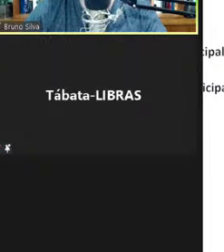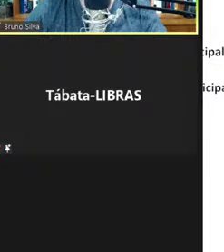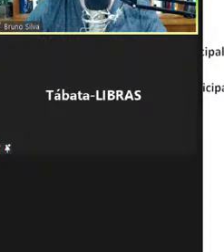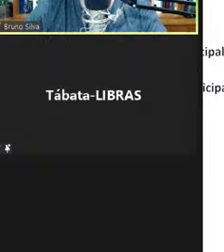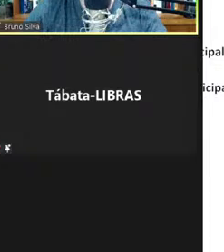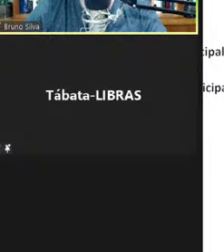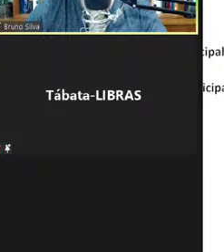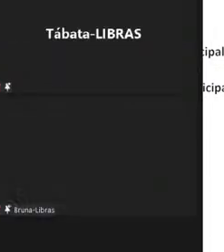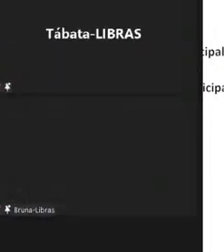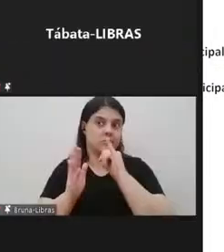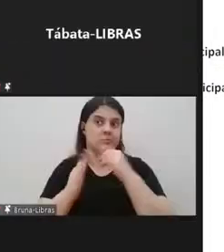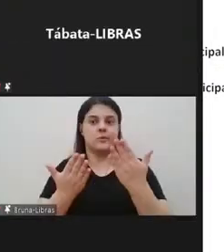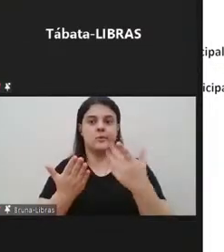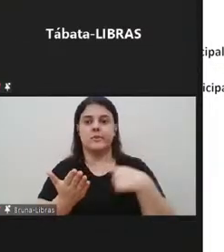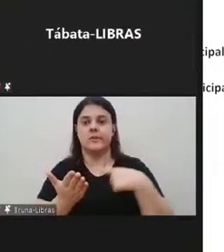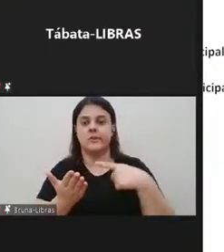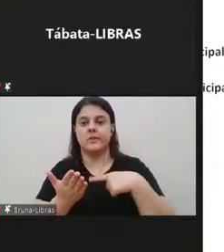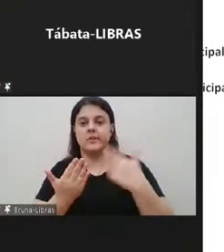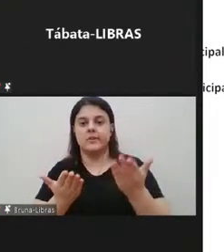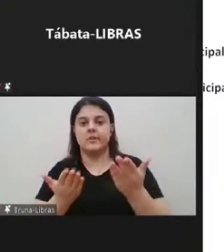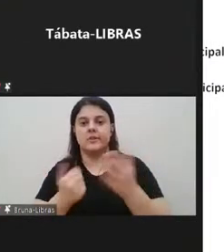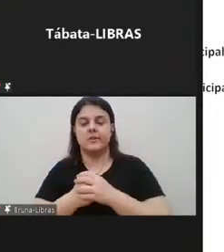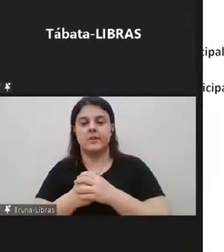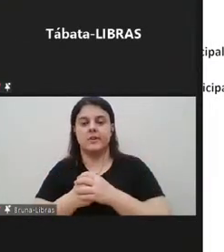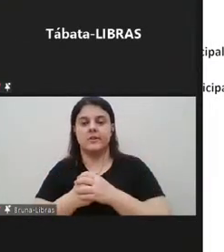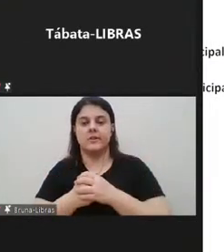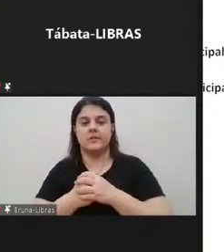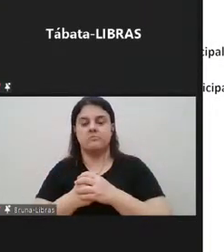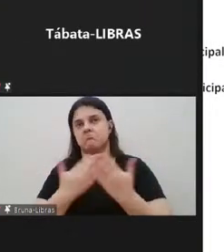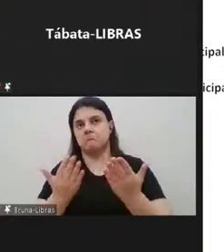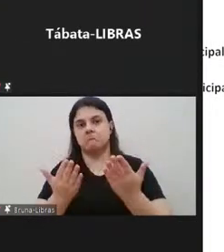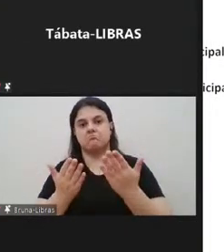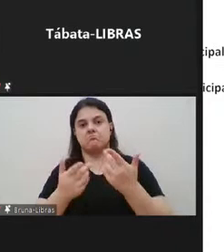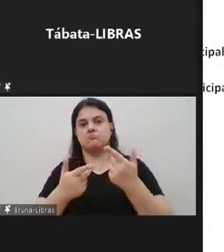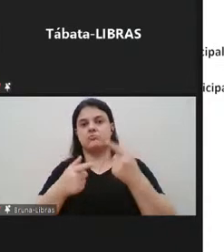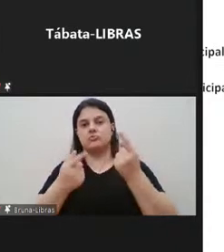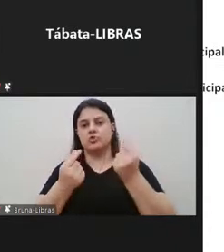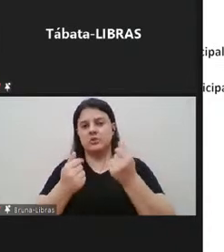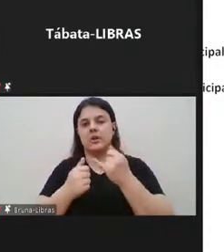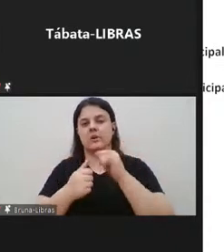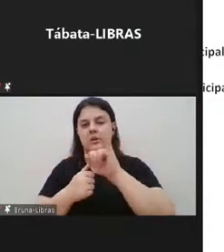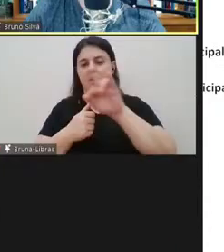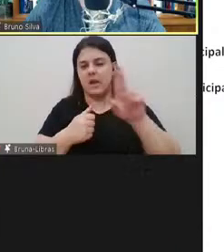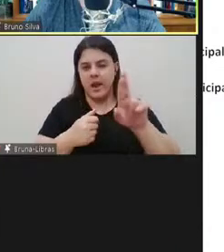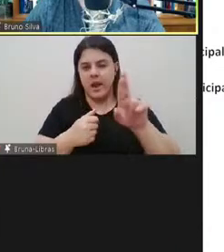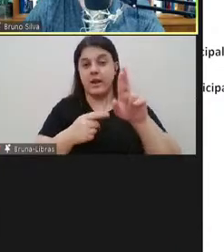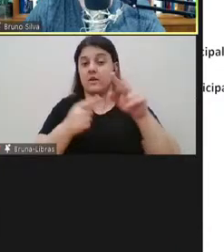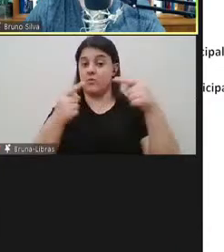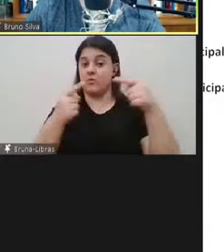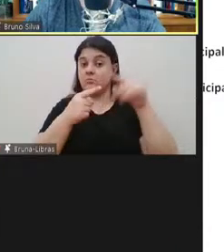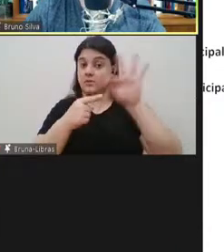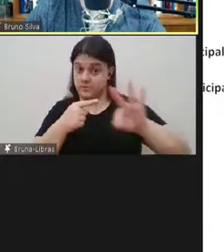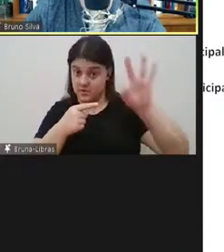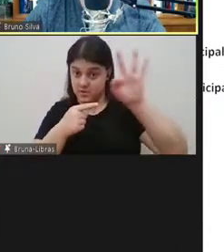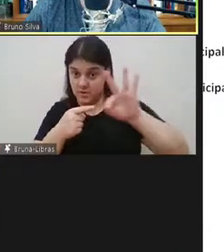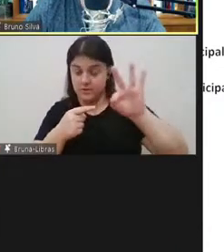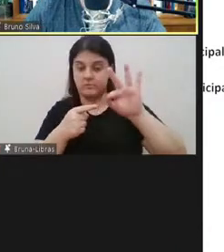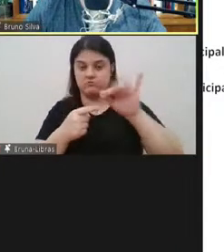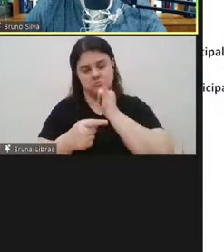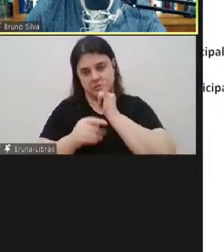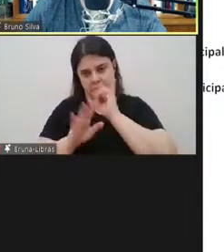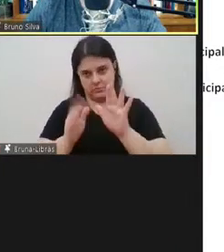boto específico só por exemplo você tem em boa parte dos recursos Imposto de Renda nível Federal dar um exemplo